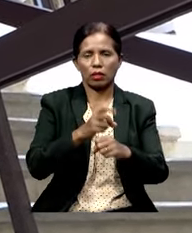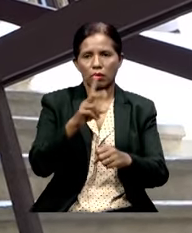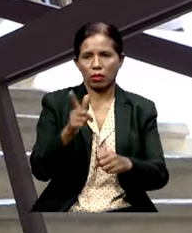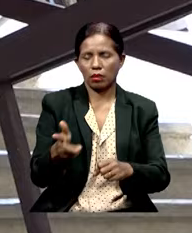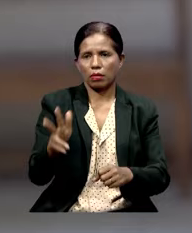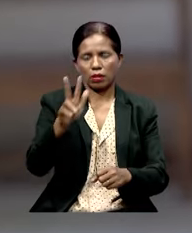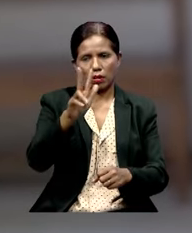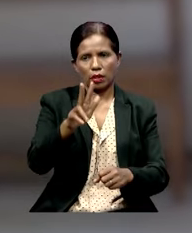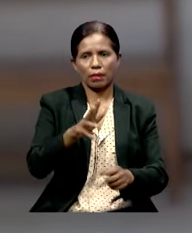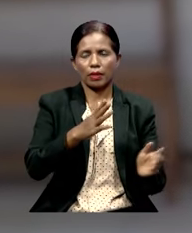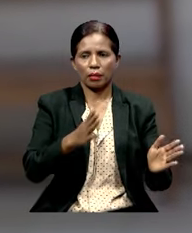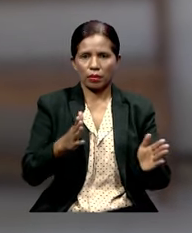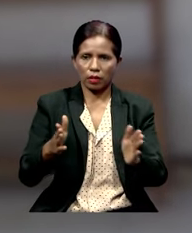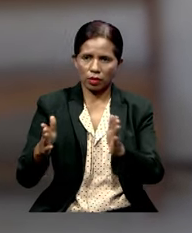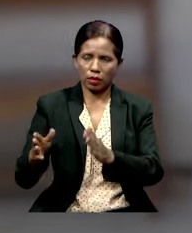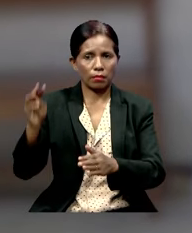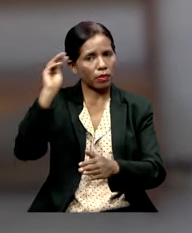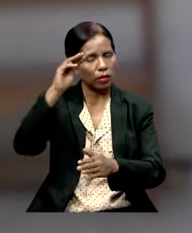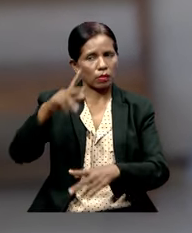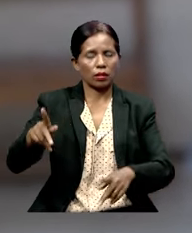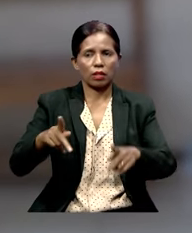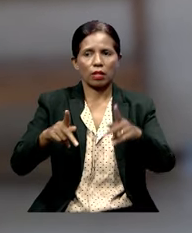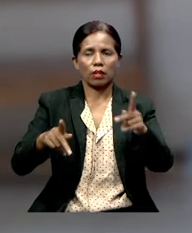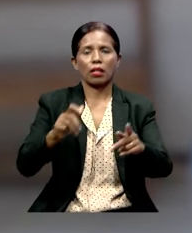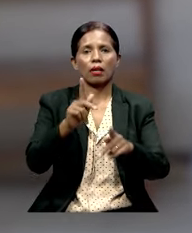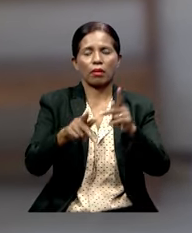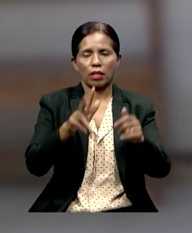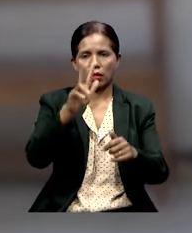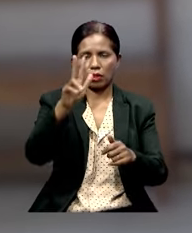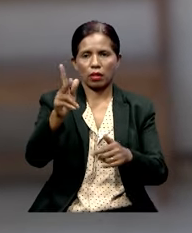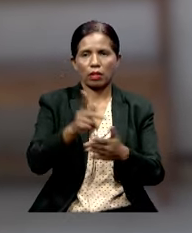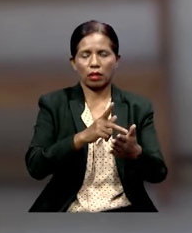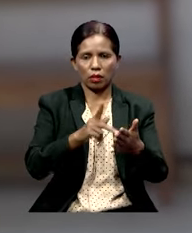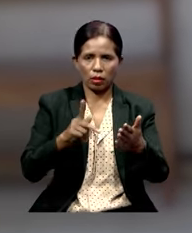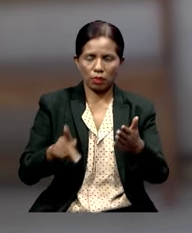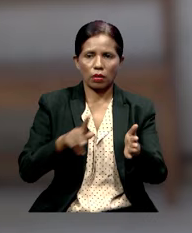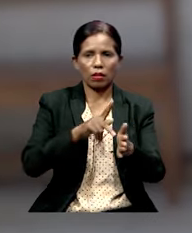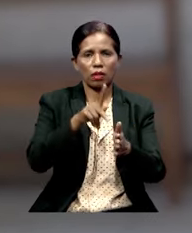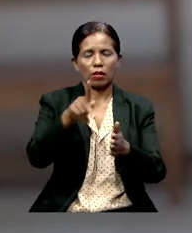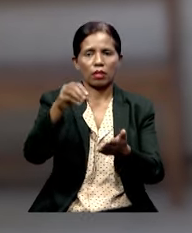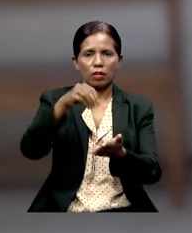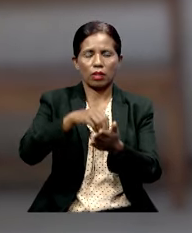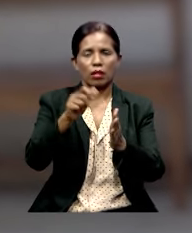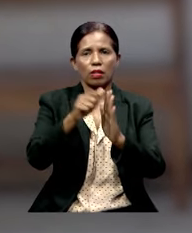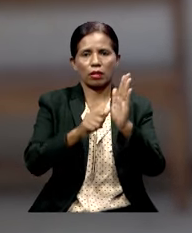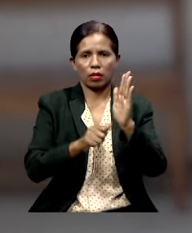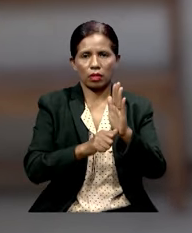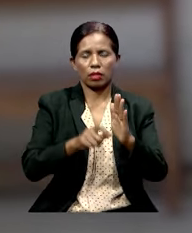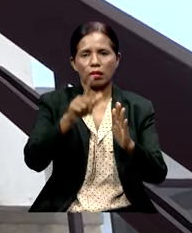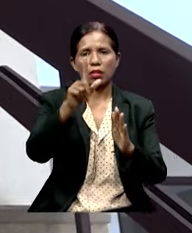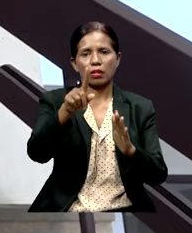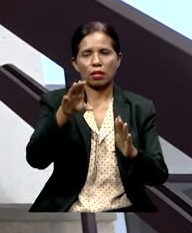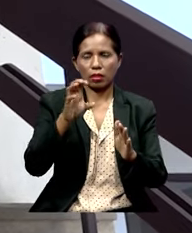recintolo. Ia processo ne Ministério Público a Cuis arguido nentolo ho crime sequestro nebe previsto e artigo atusida